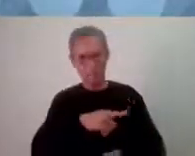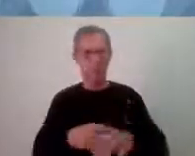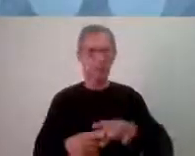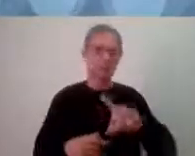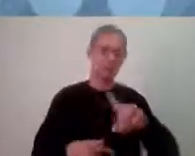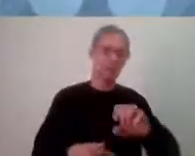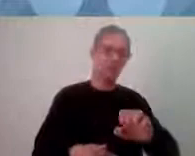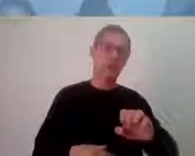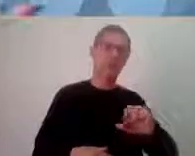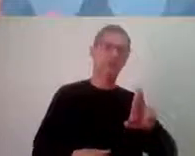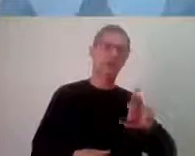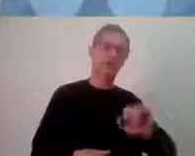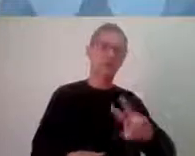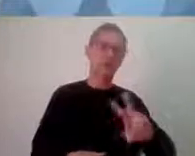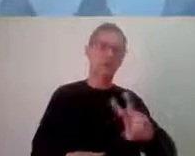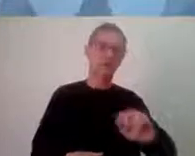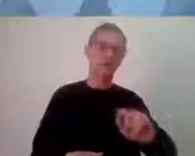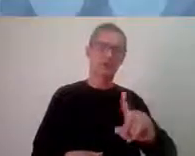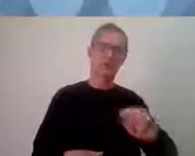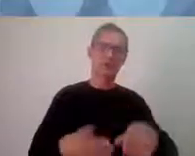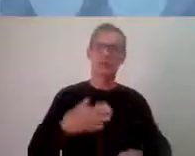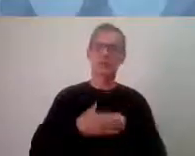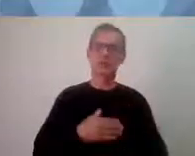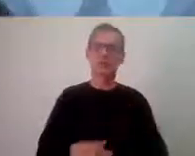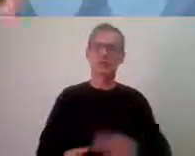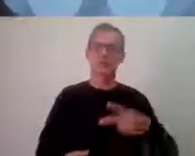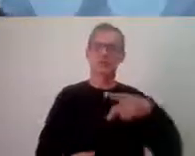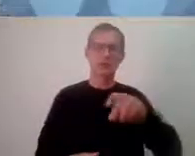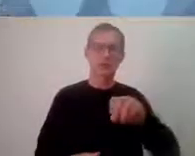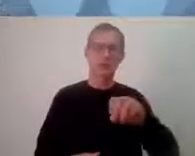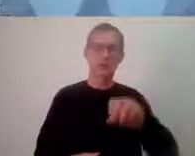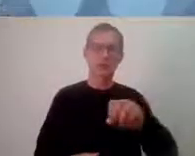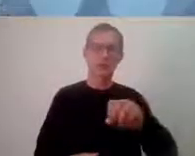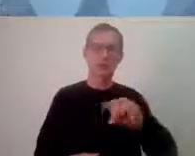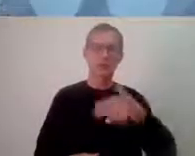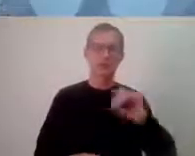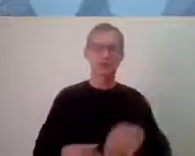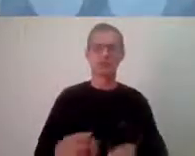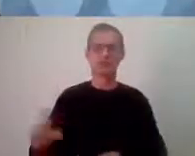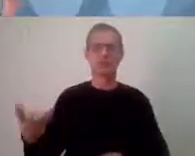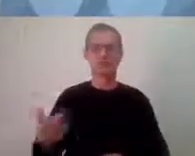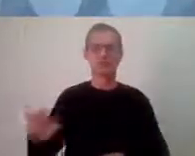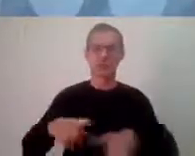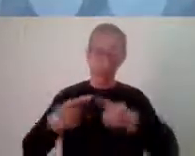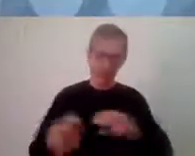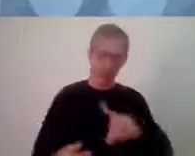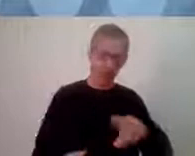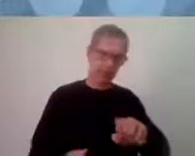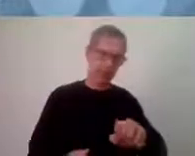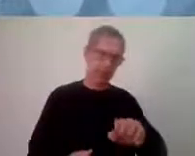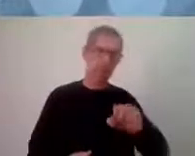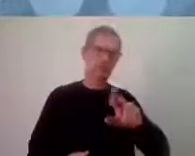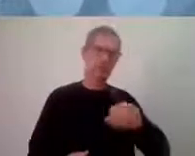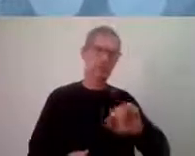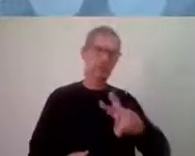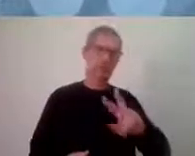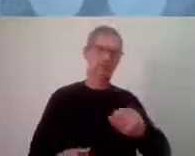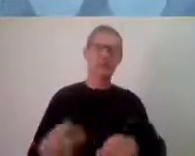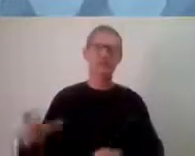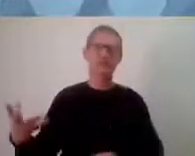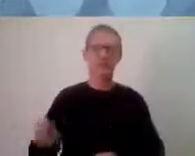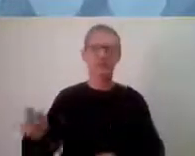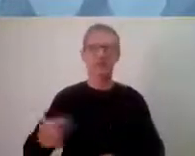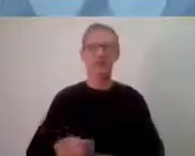derivada, a derivada da minha posição era a minha velocidade. A derivada da minha velocidade era a